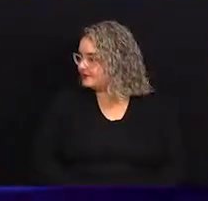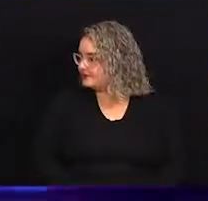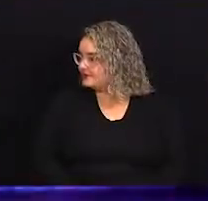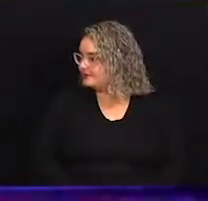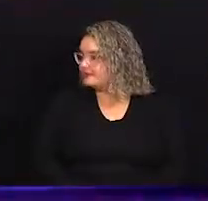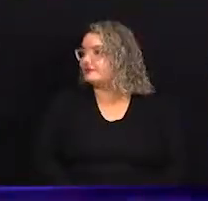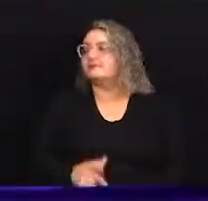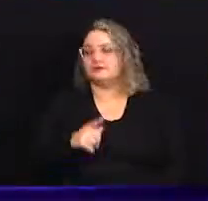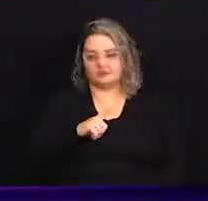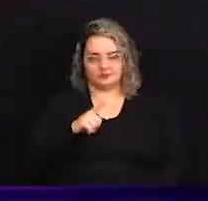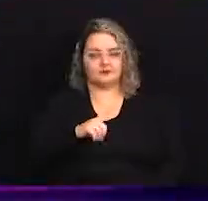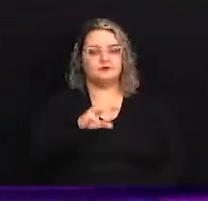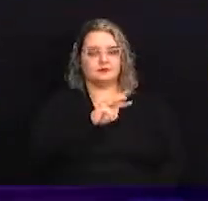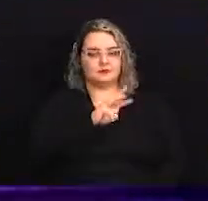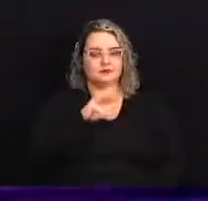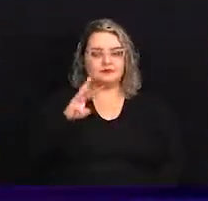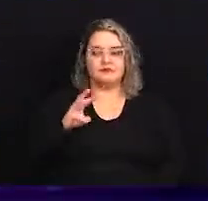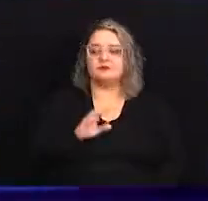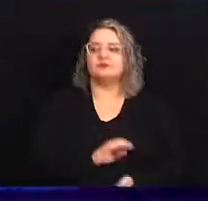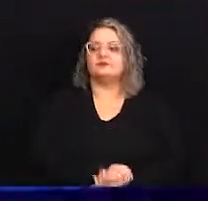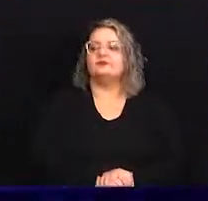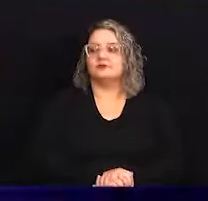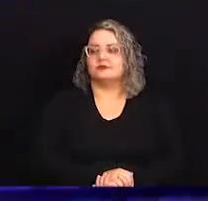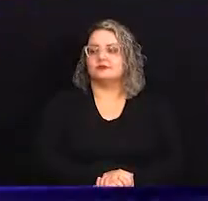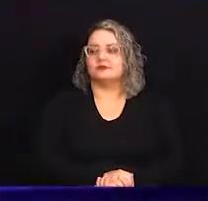kecareis_escritora. Eu tenho um site também,